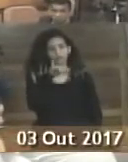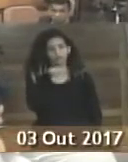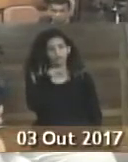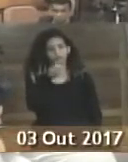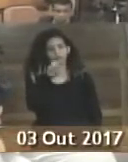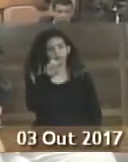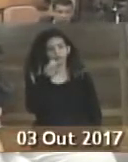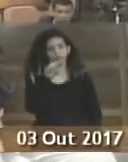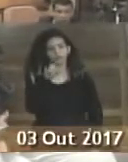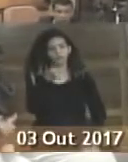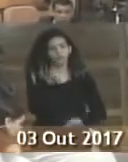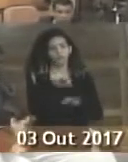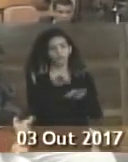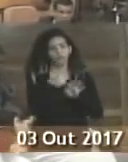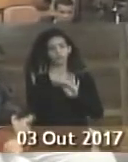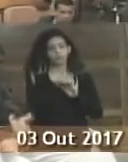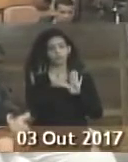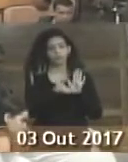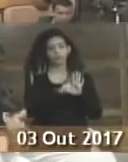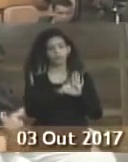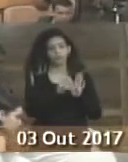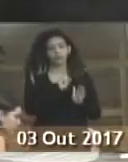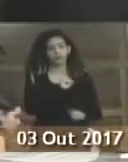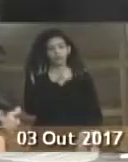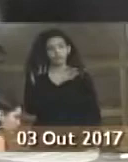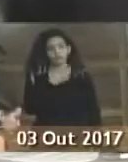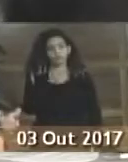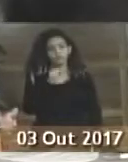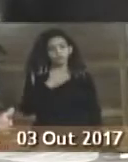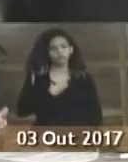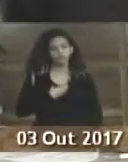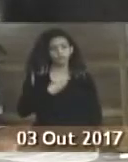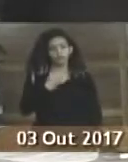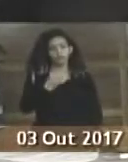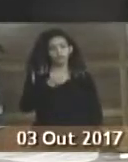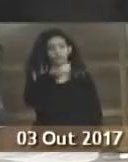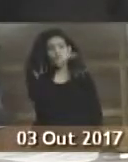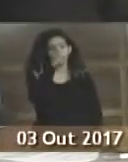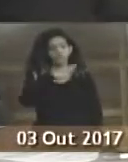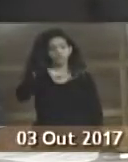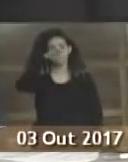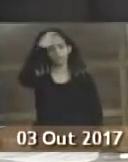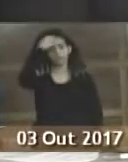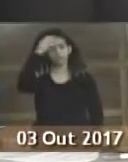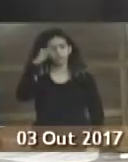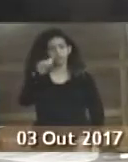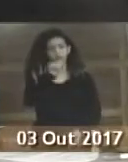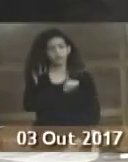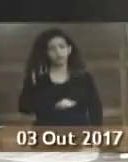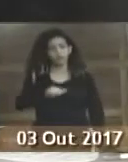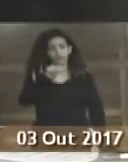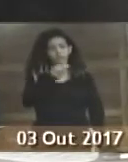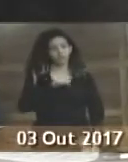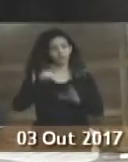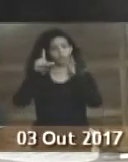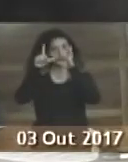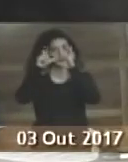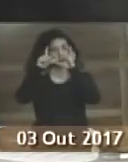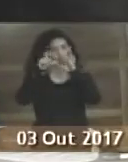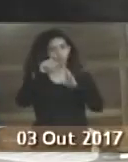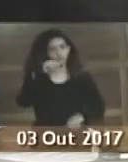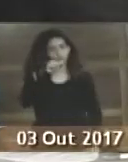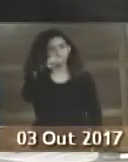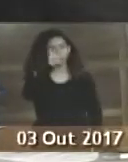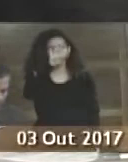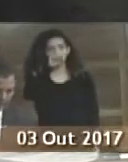Santos. Projeto de decreto legislativo número 48/17, concedendo a medalha de mérito Brasil dos Reis, à Associação Fotográfica e Cultural de Angra dos Reis, a